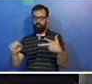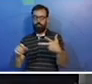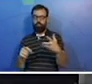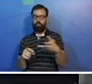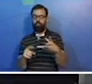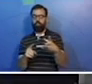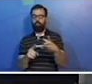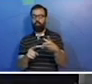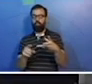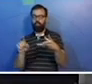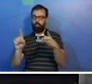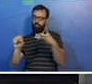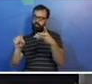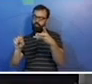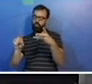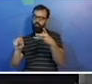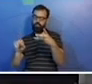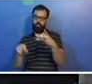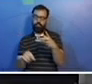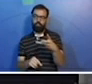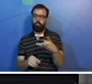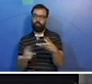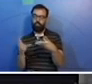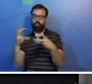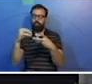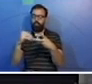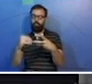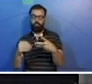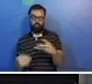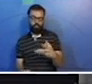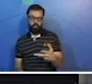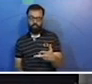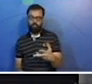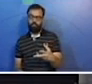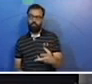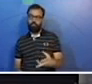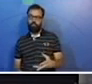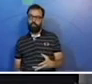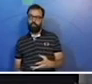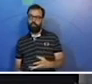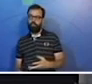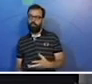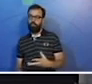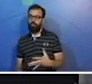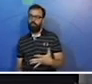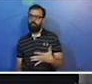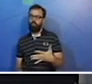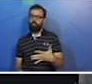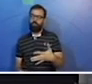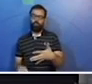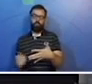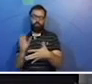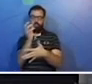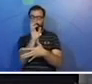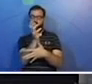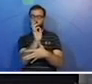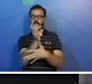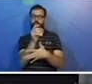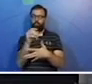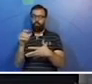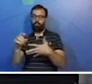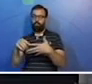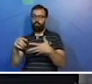o martim pescador se alimentando da truta. Olha aqui a cadeia alimentar 2, ó. Alga,